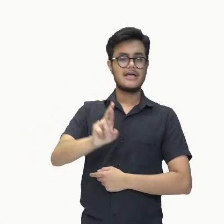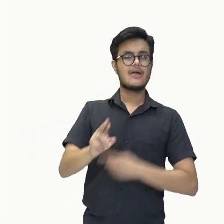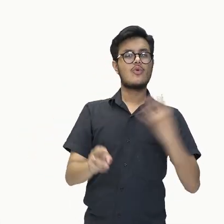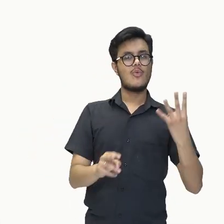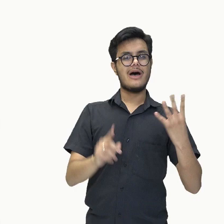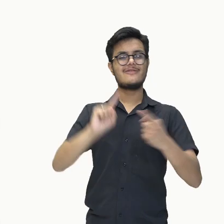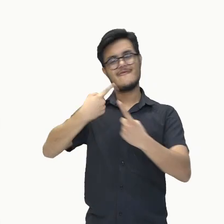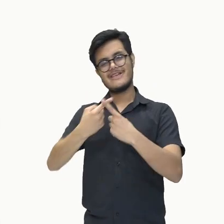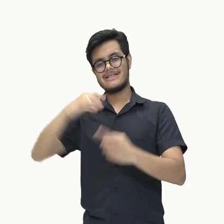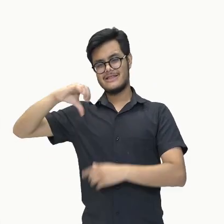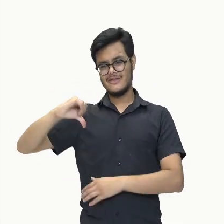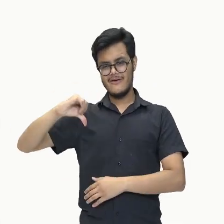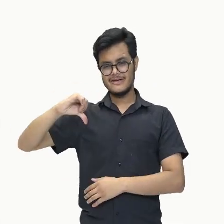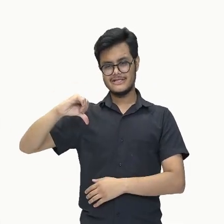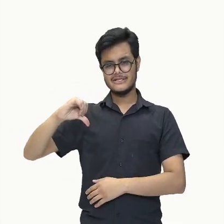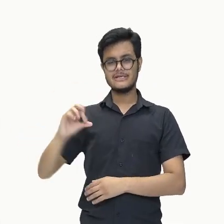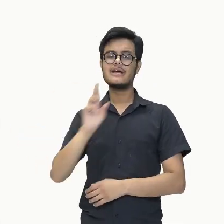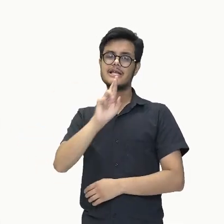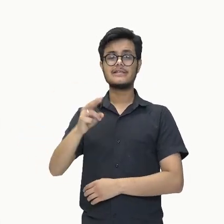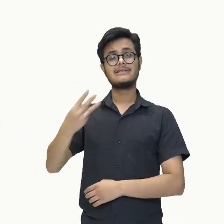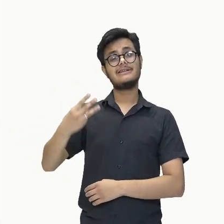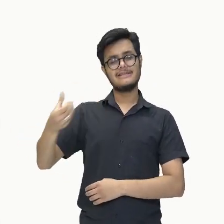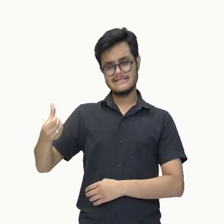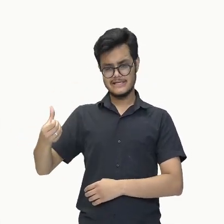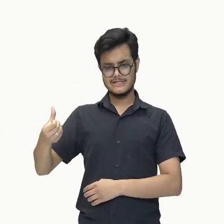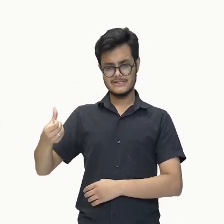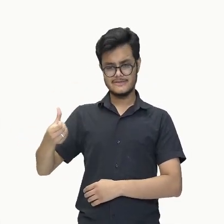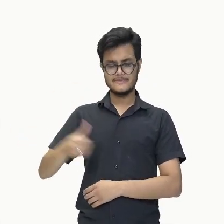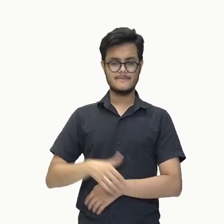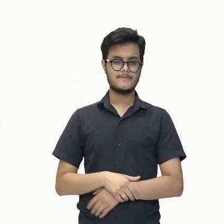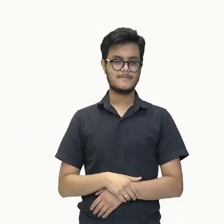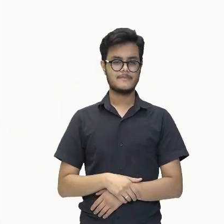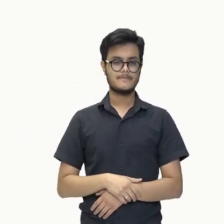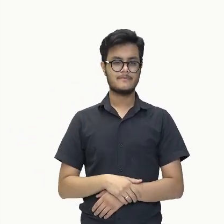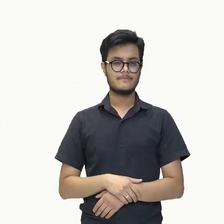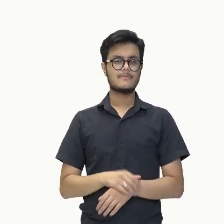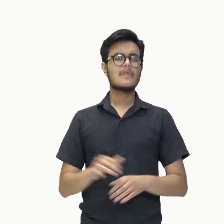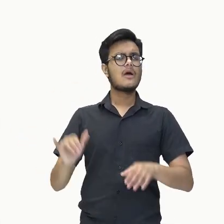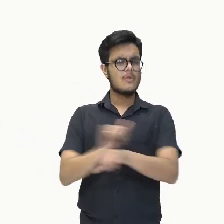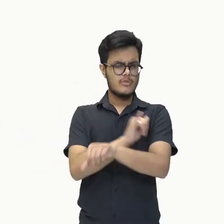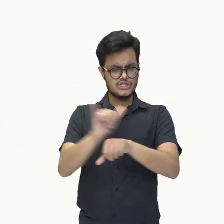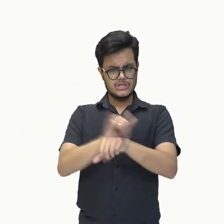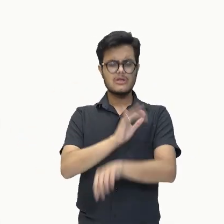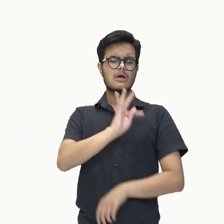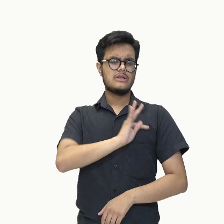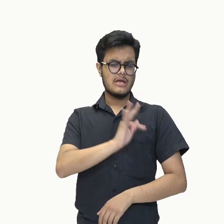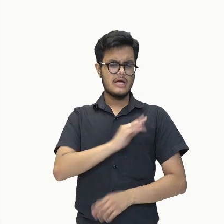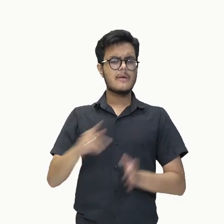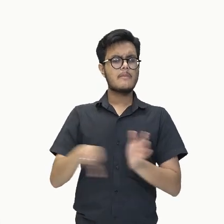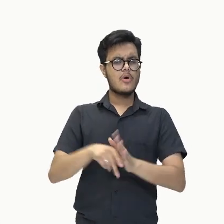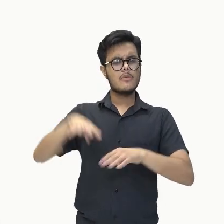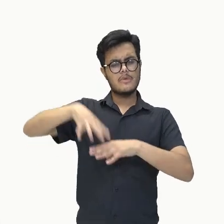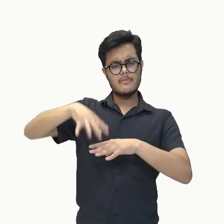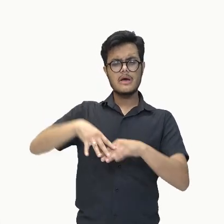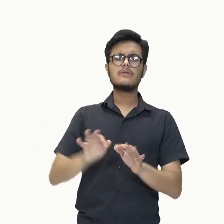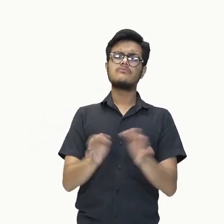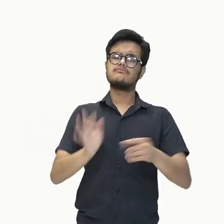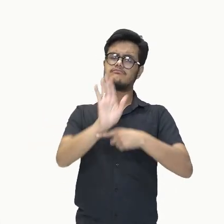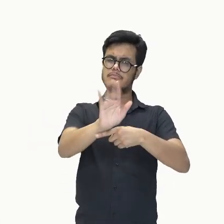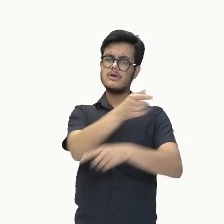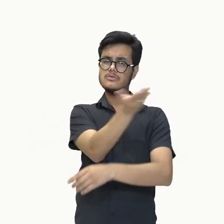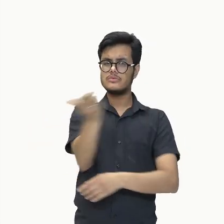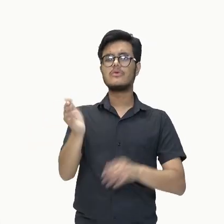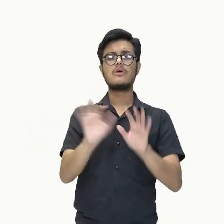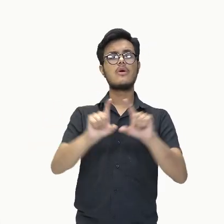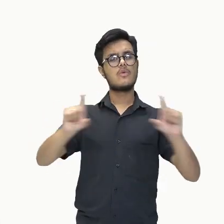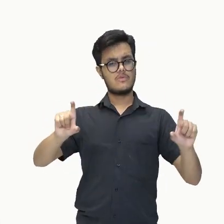vezes 9. E 4 vezes 9 é igual a quanto? 36. É uma técnica, né, que pode ser utilizada para